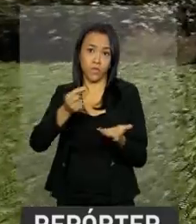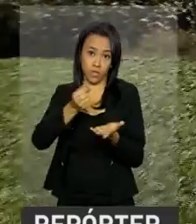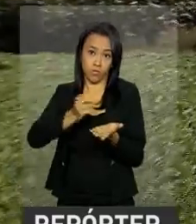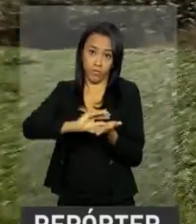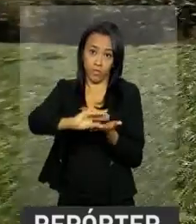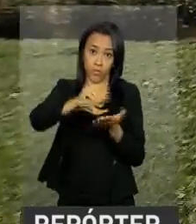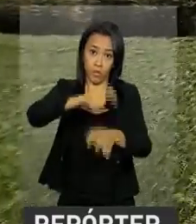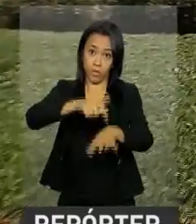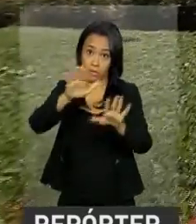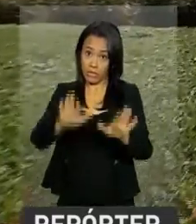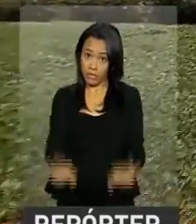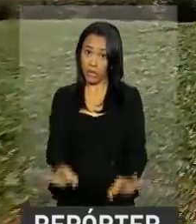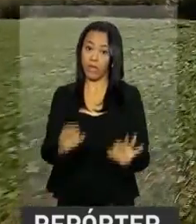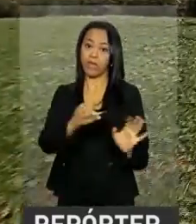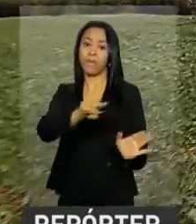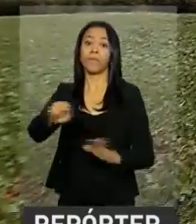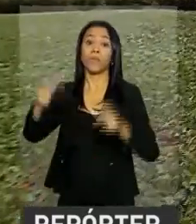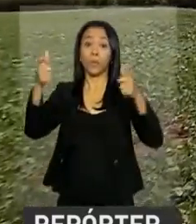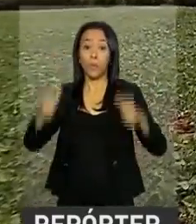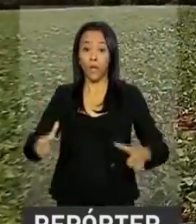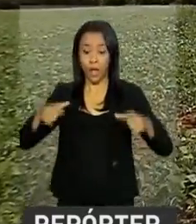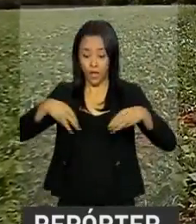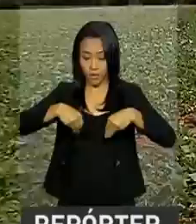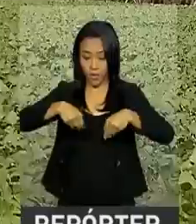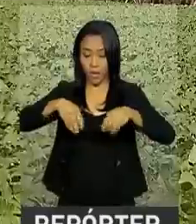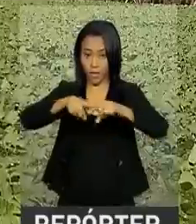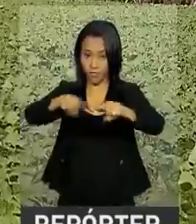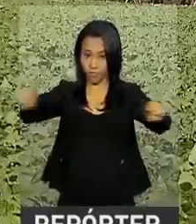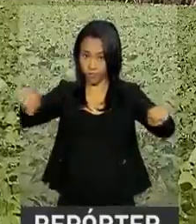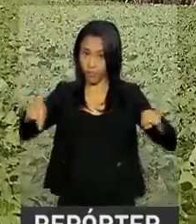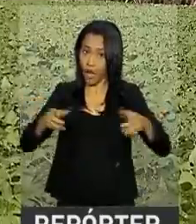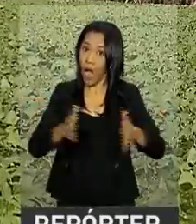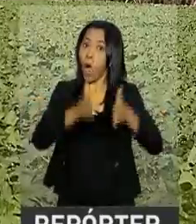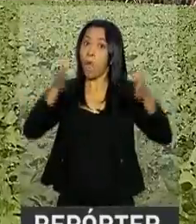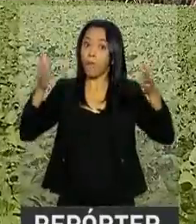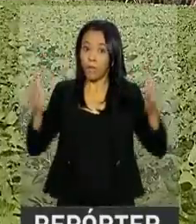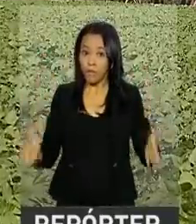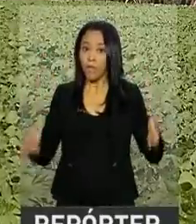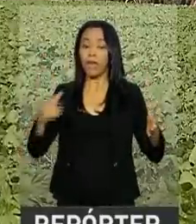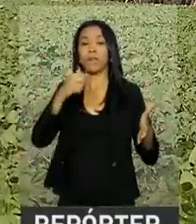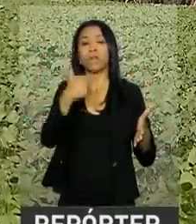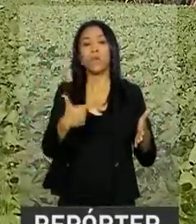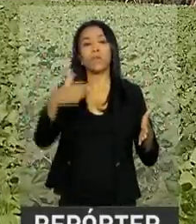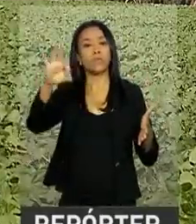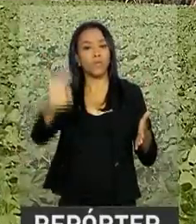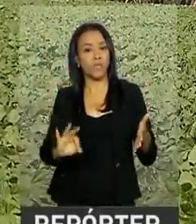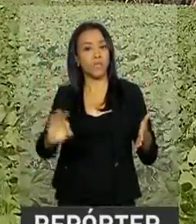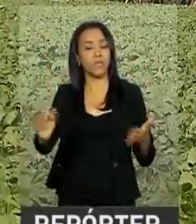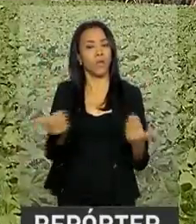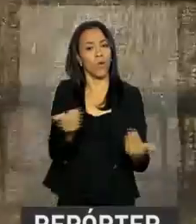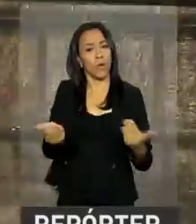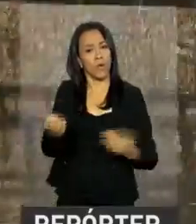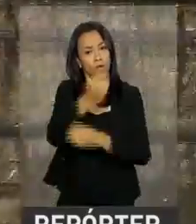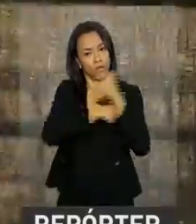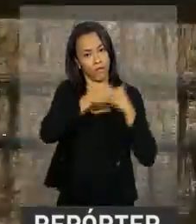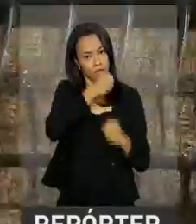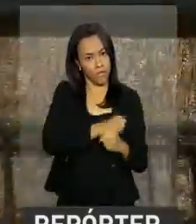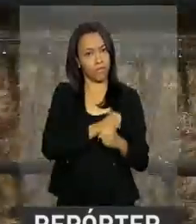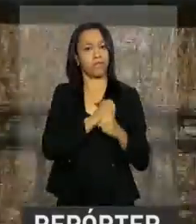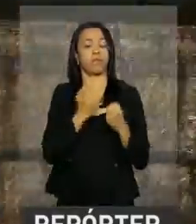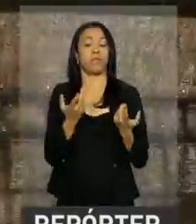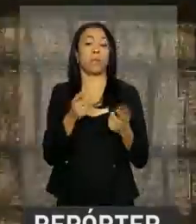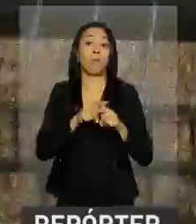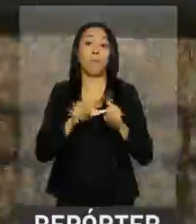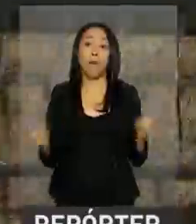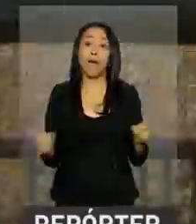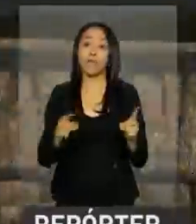certo. A área plantada no país também deve aumentar, cerca de 2% em relação à safra anterior, mas o crescimento